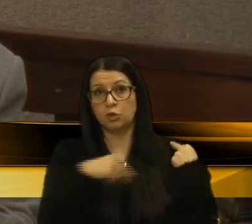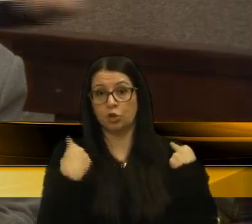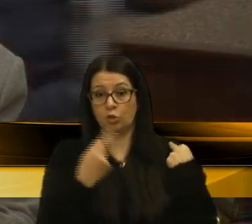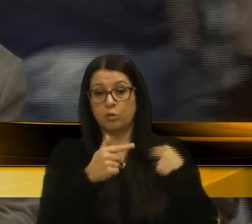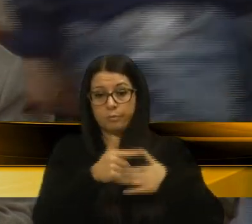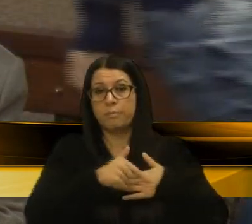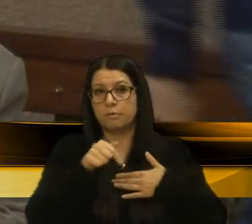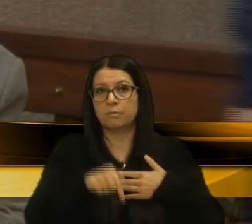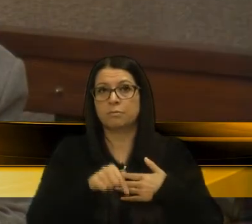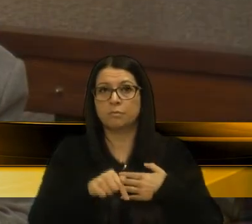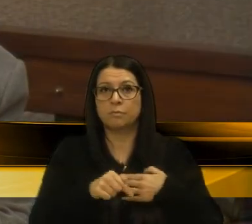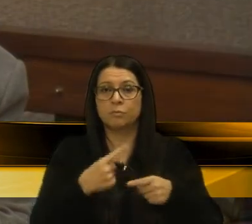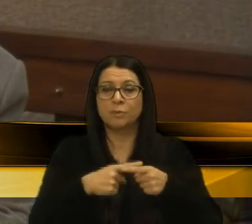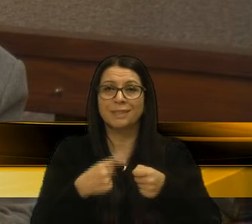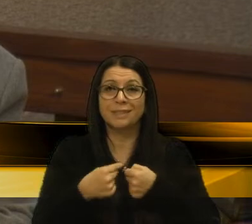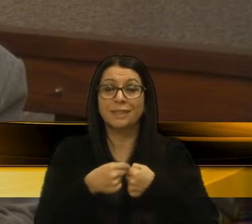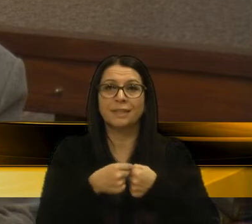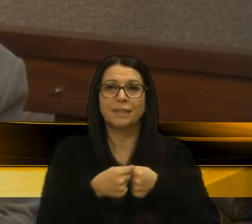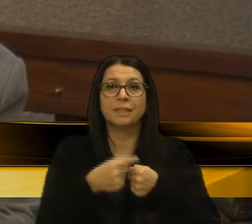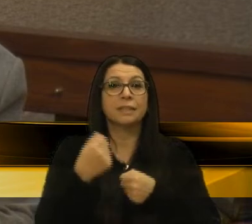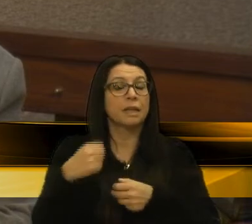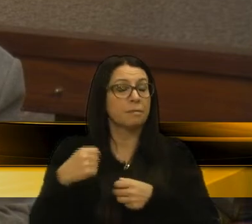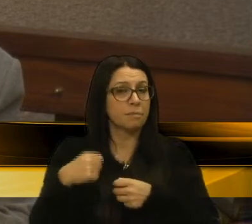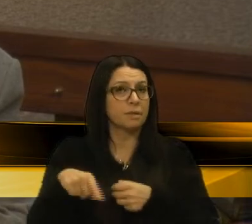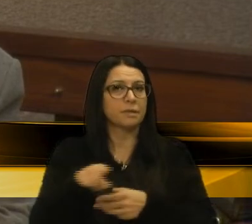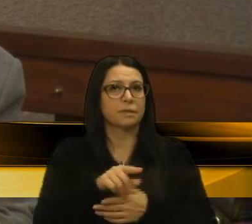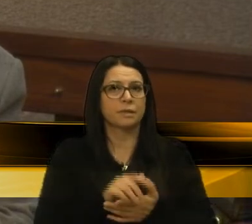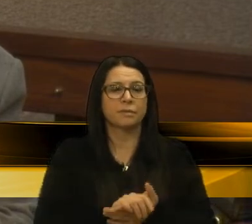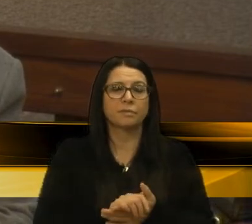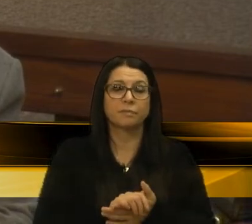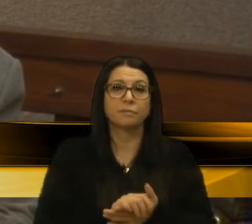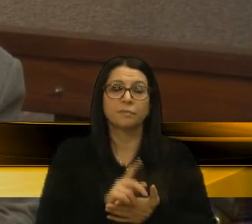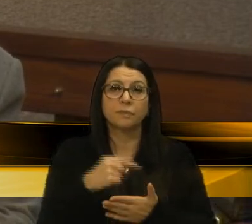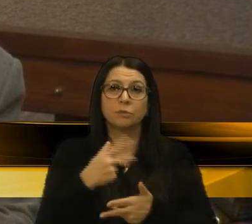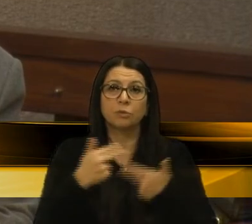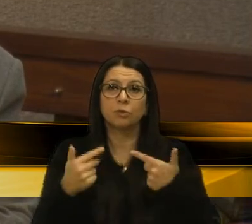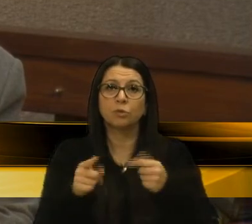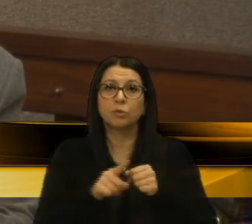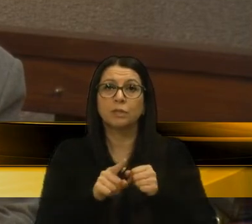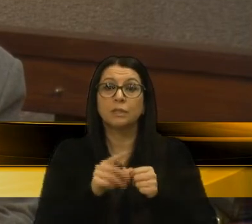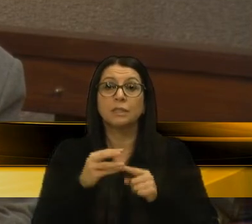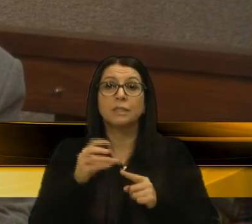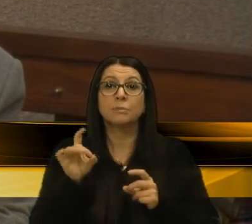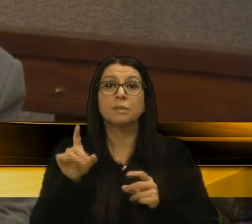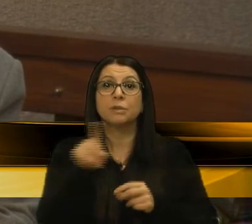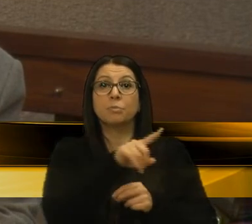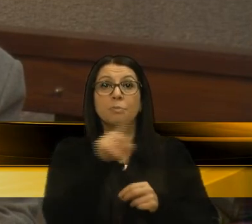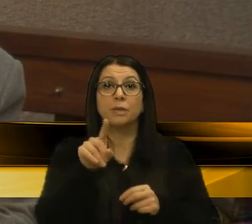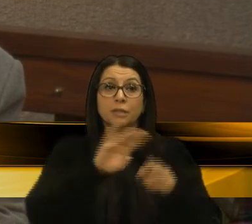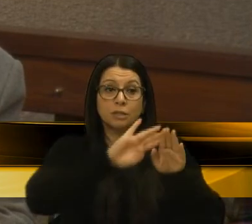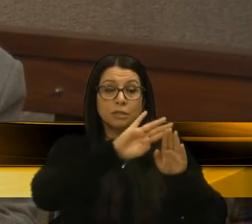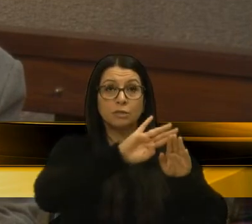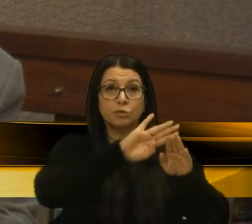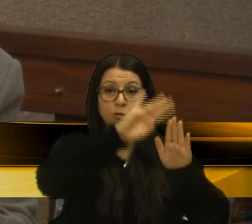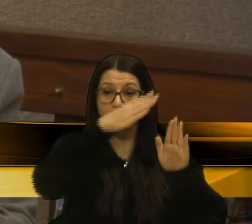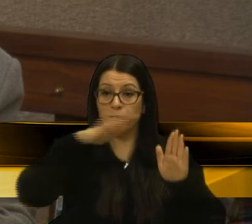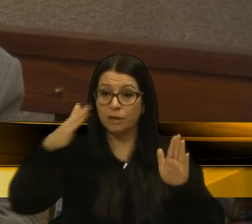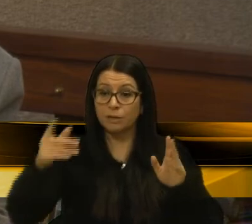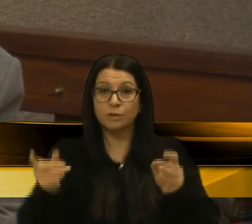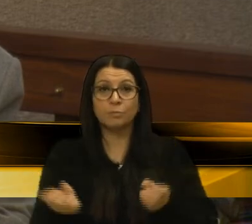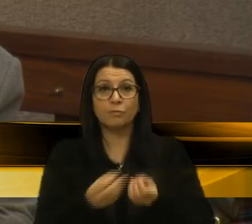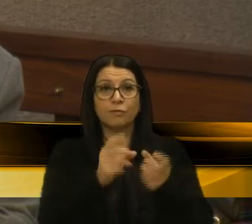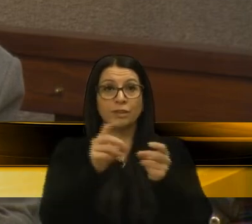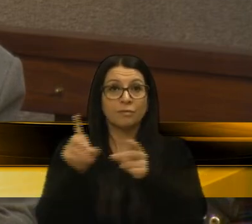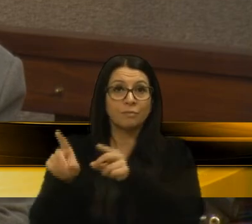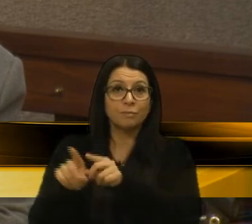parte, porque a cidade está precisando destravar algumas questões, especialmente essa dos pavilhões construídos para comércio